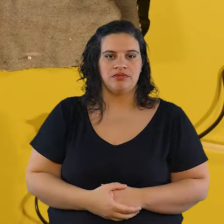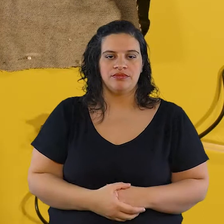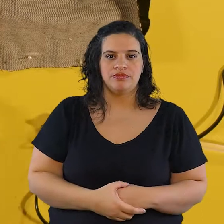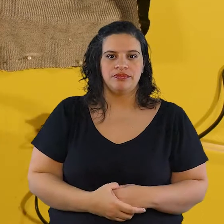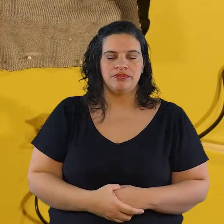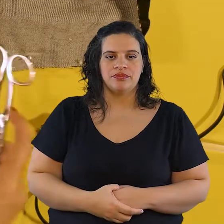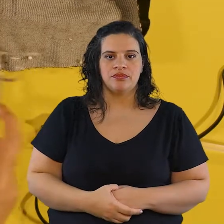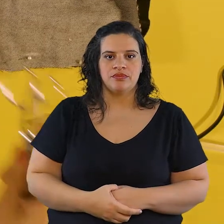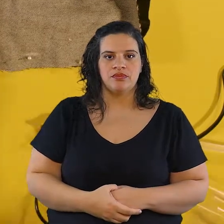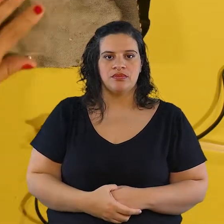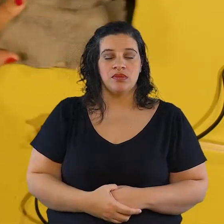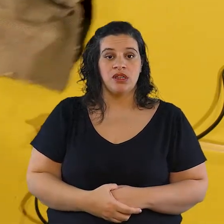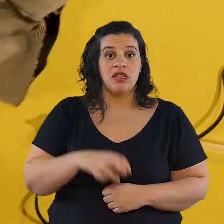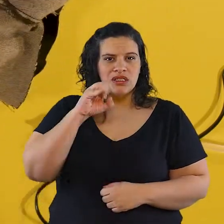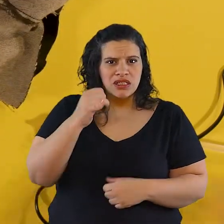meio da rua.